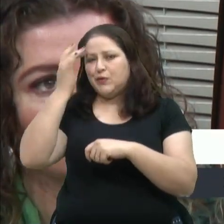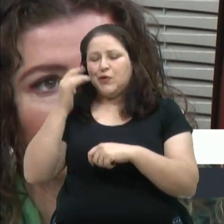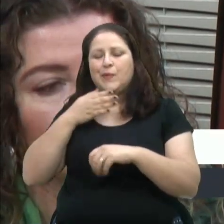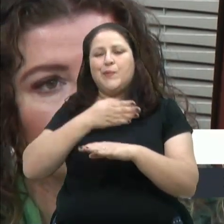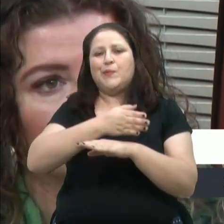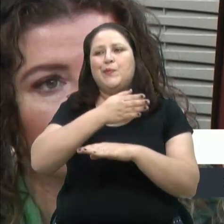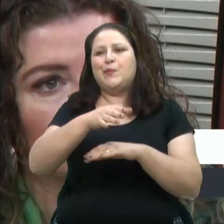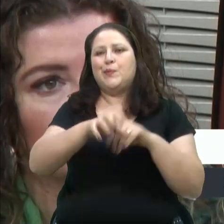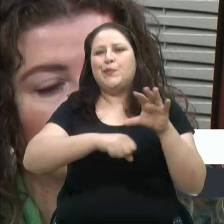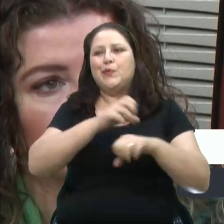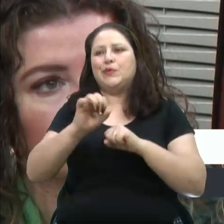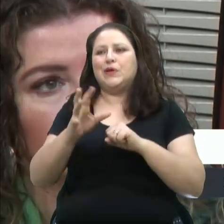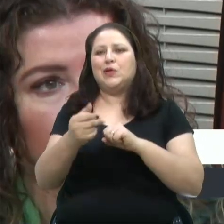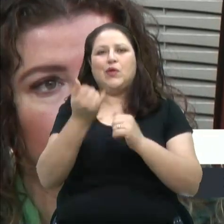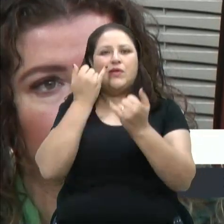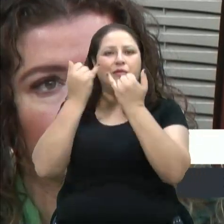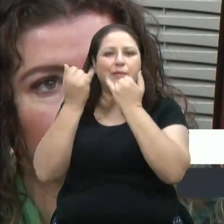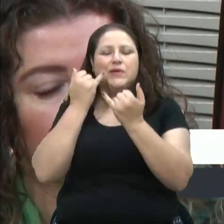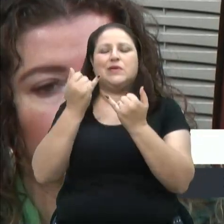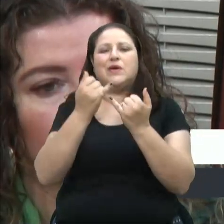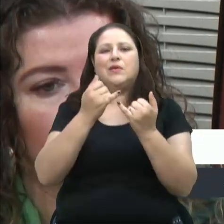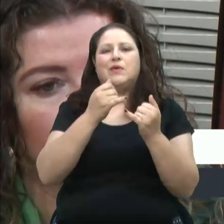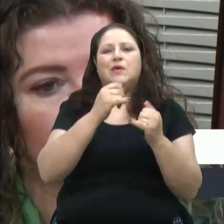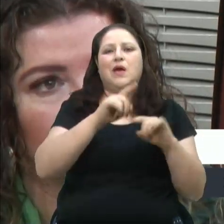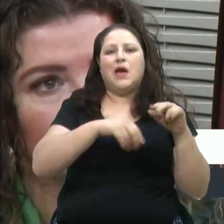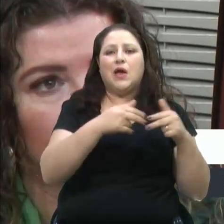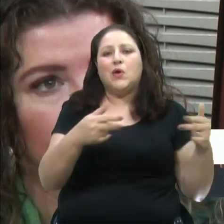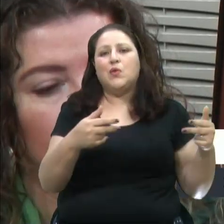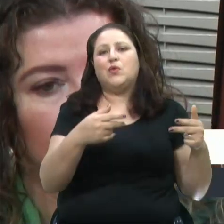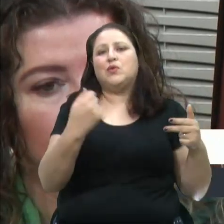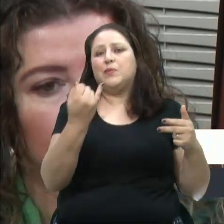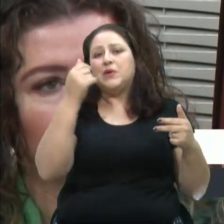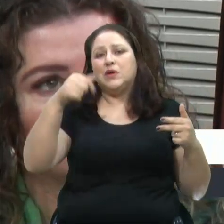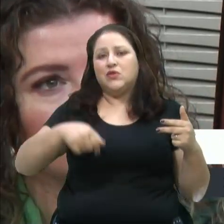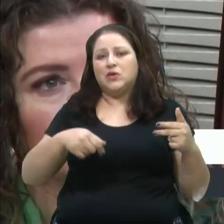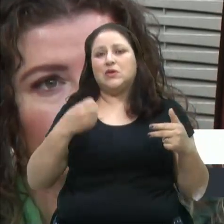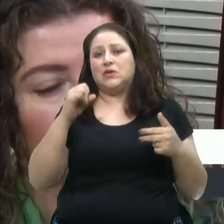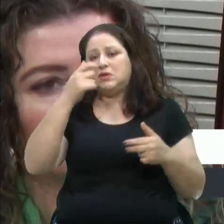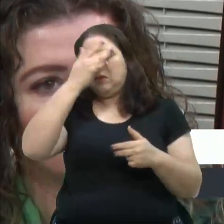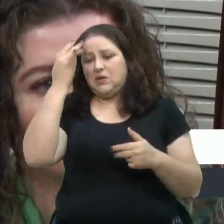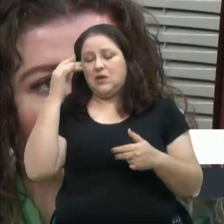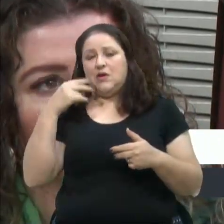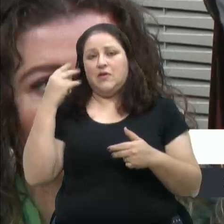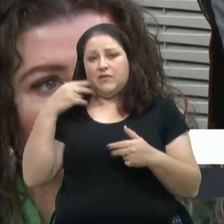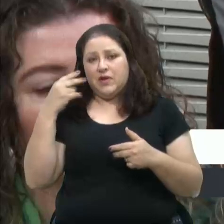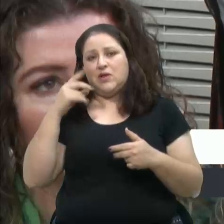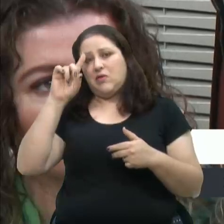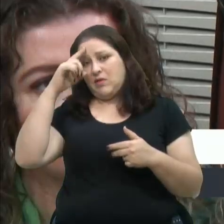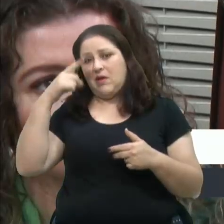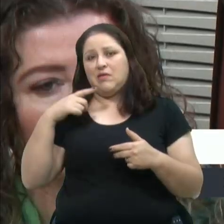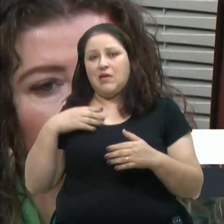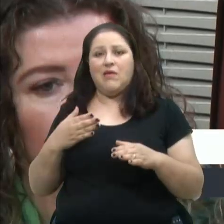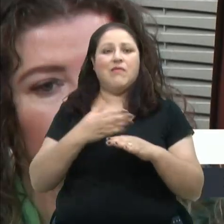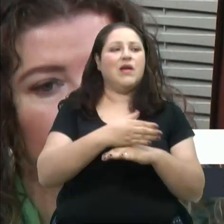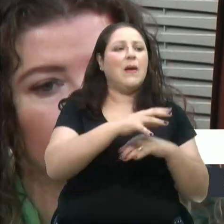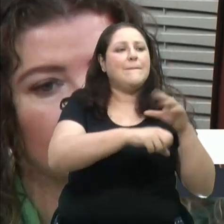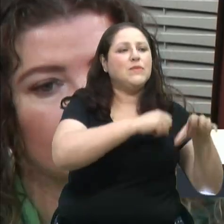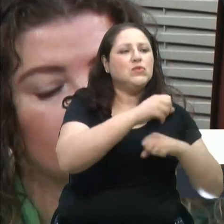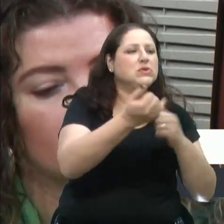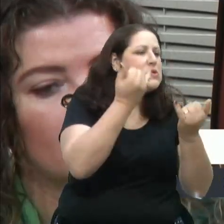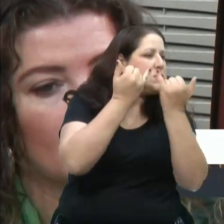fato que são pertinentes para o nosso município e o vereador quando ele tem iniciativa vai atrás e traz essa sugestões